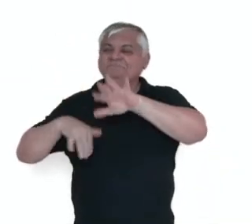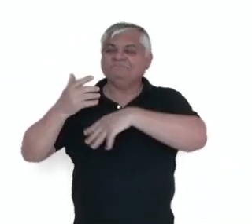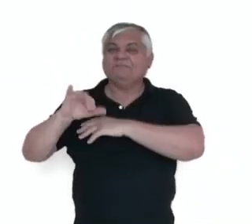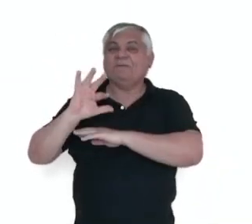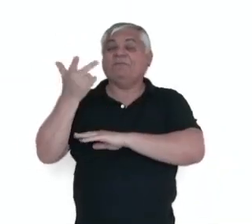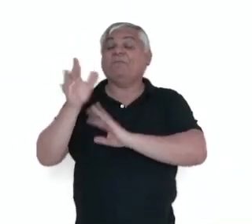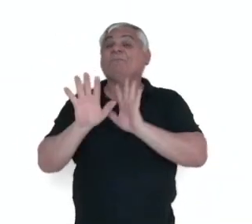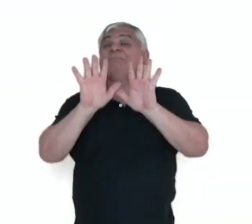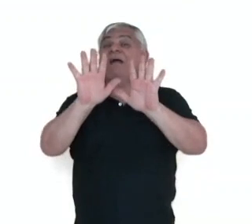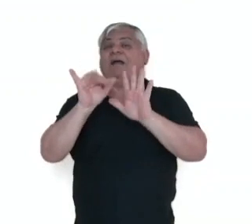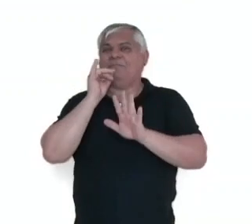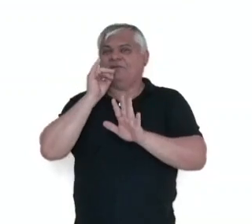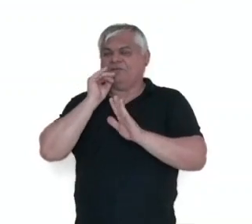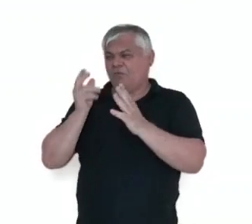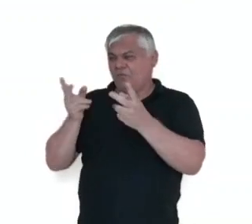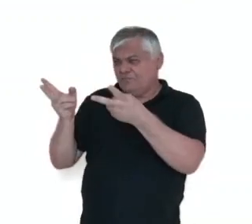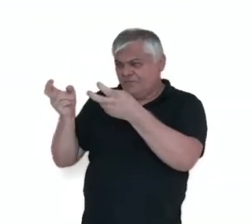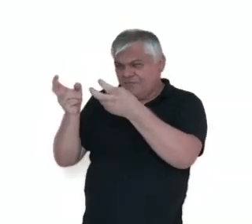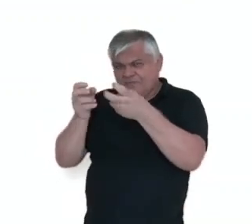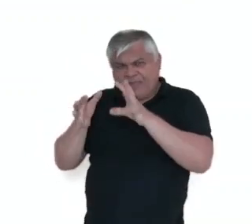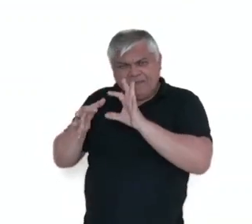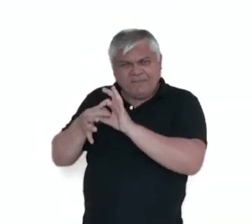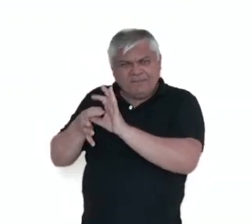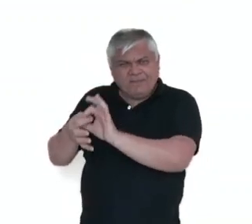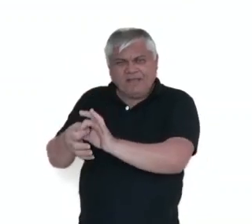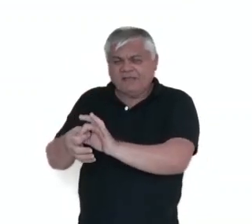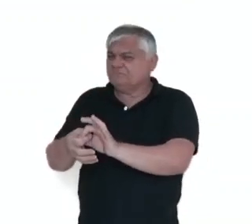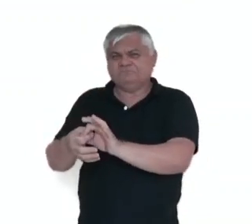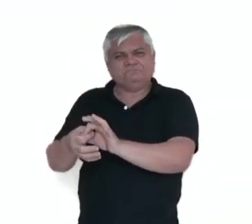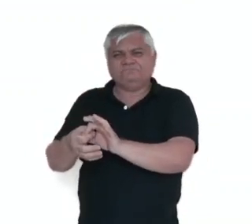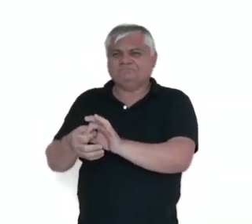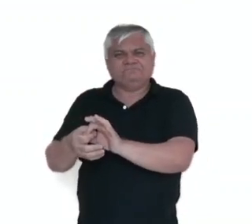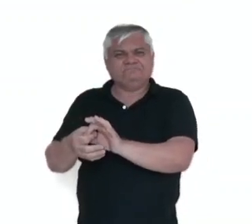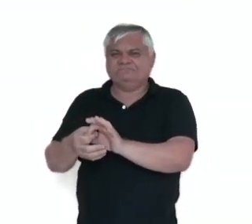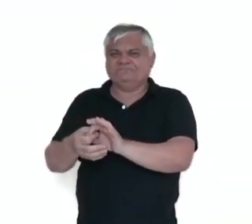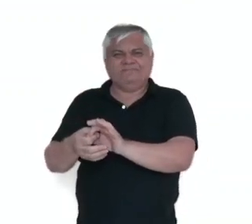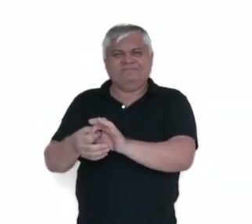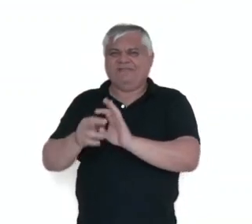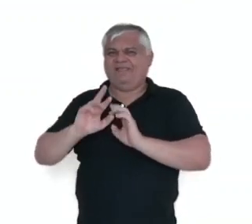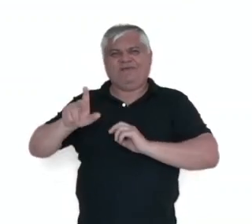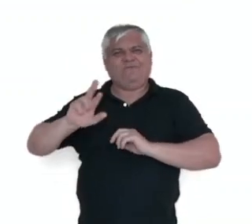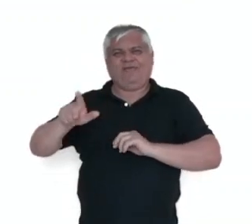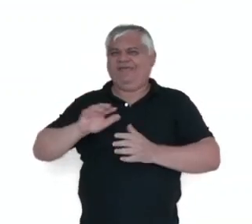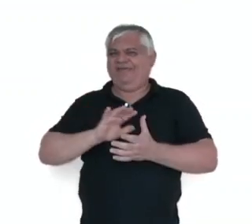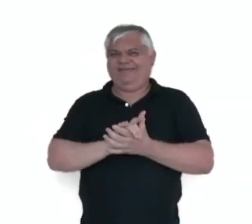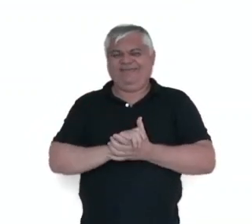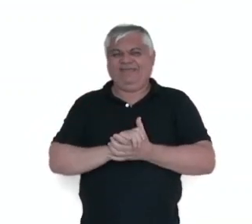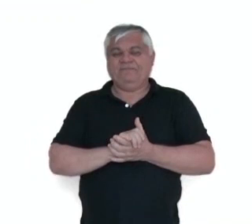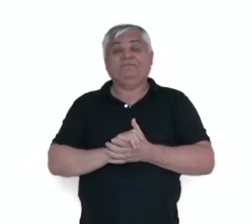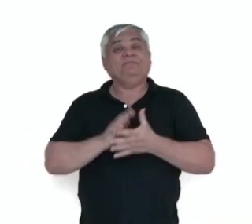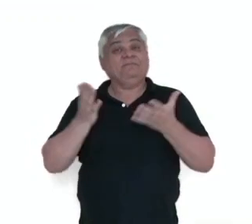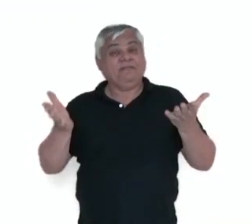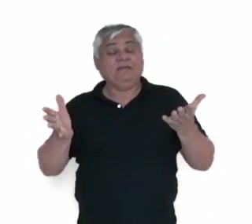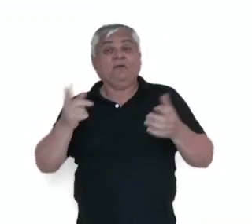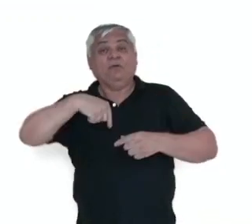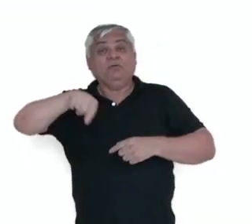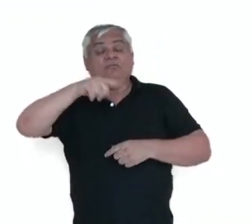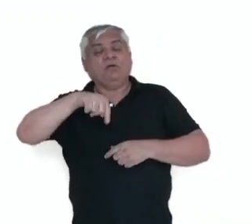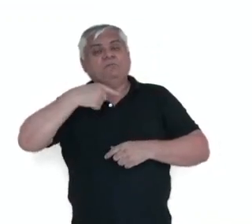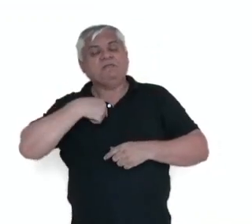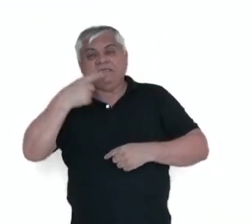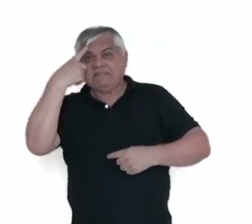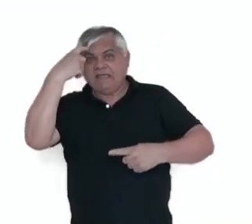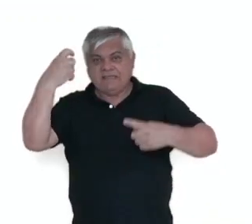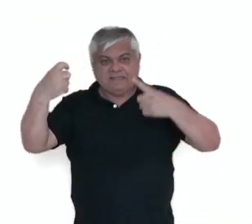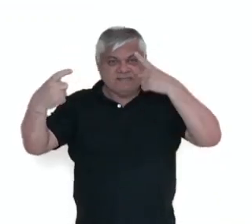observar entre eles qualquer vínculo. Parecem conjuntos, mas nunca conexos. E visto que não podemos ter